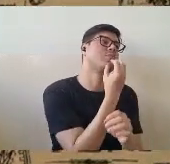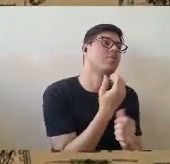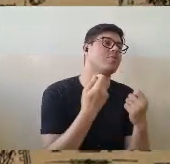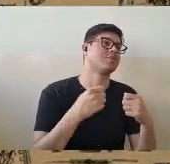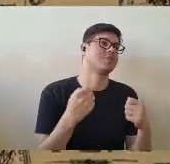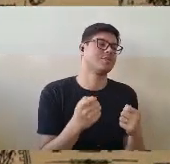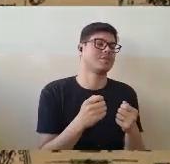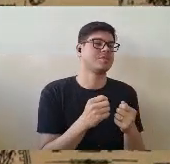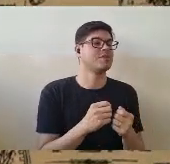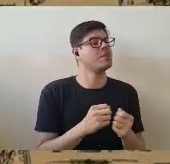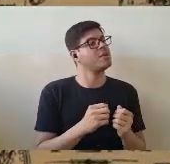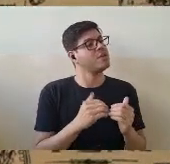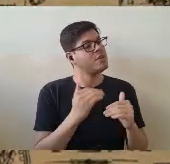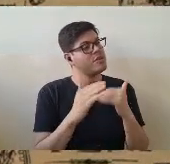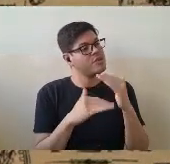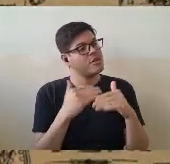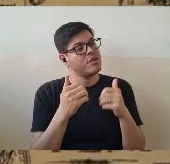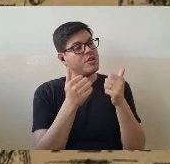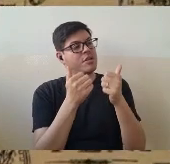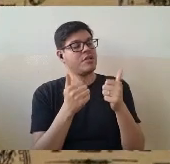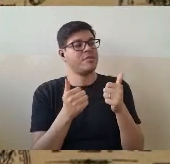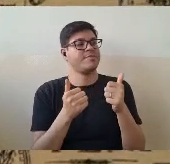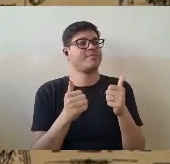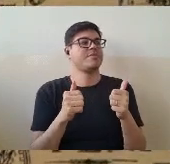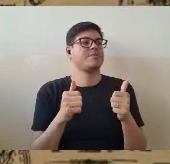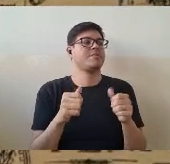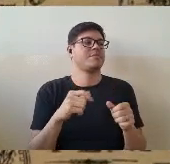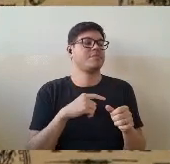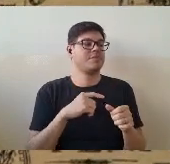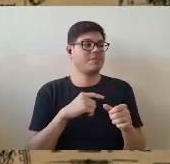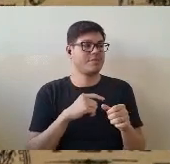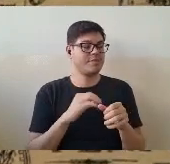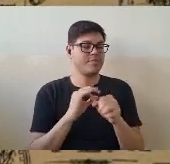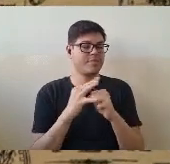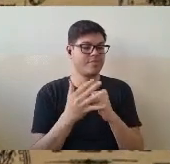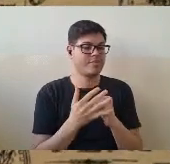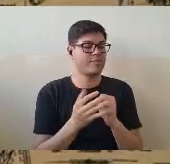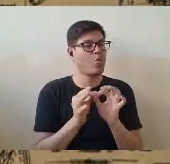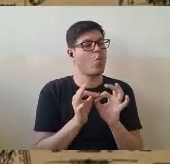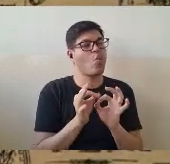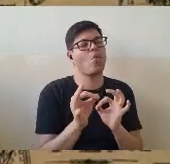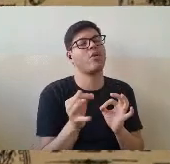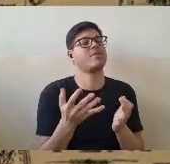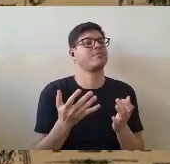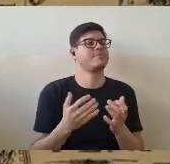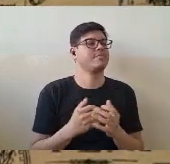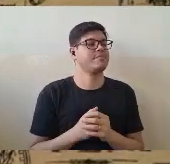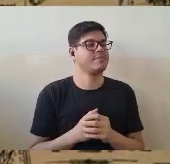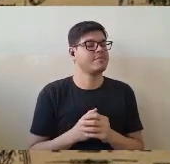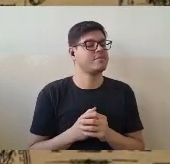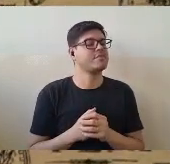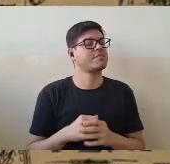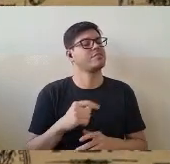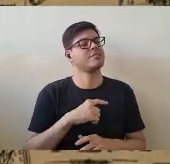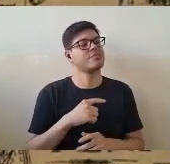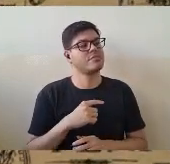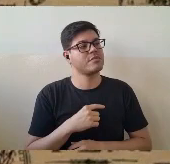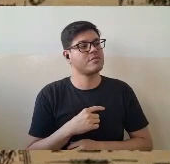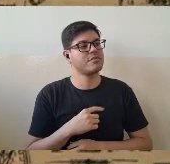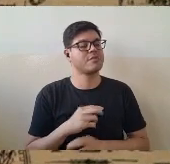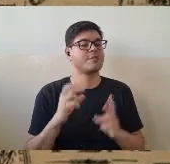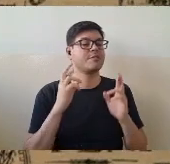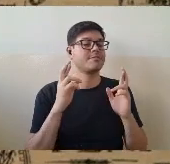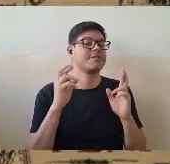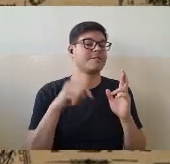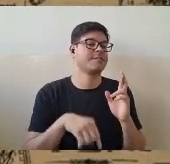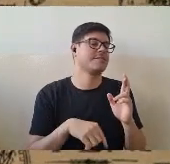existe. Existe a Covid longa, você está entendendo? E tem um efeito adverso que, veja bem, tomara que não aconteça. As